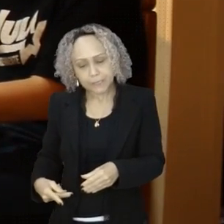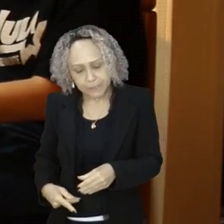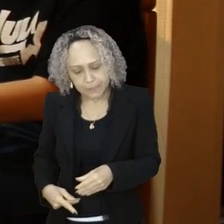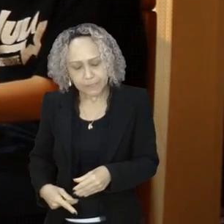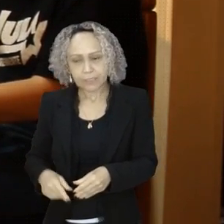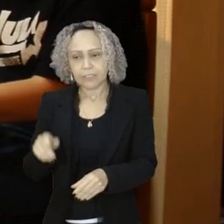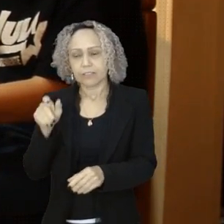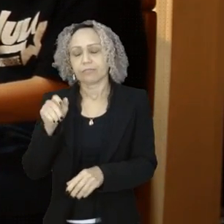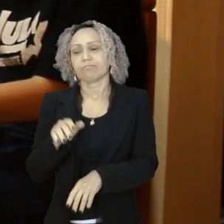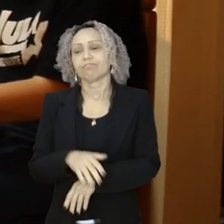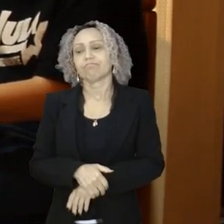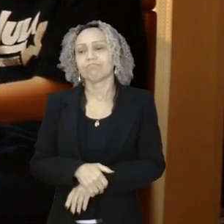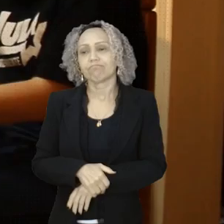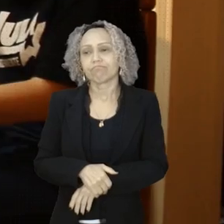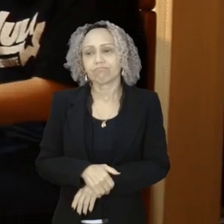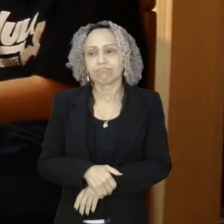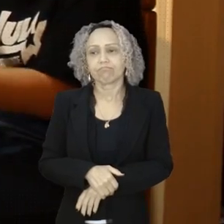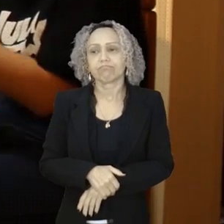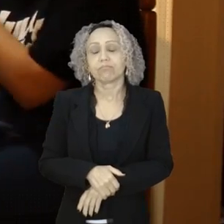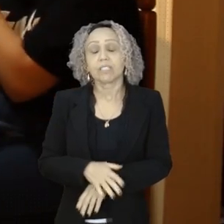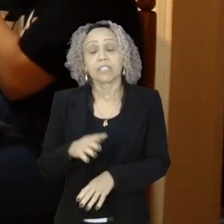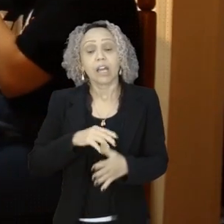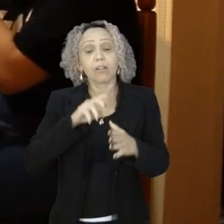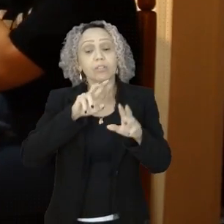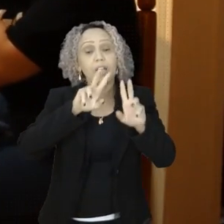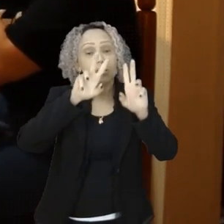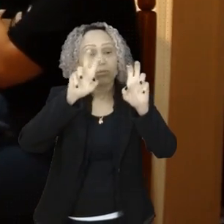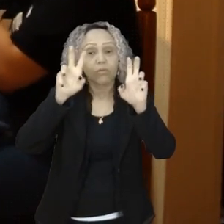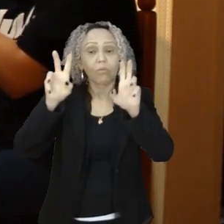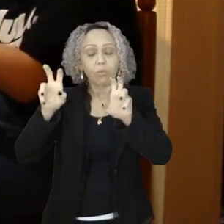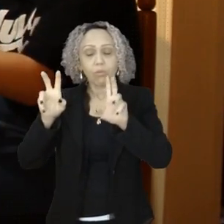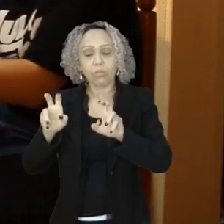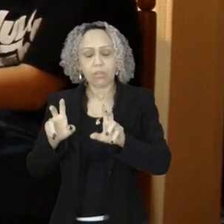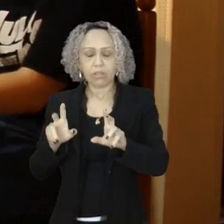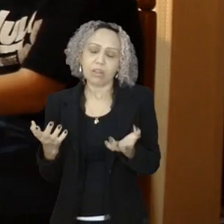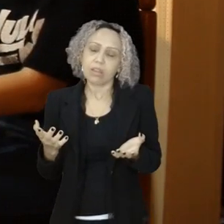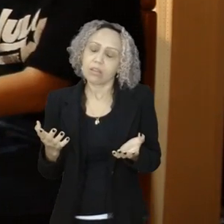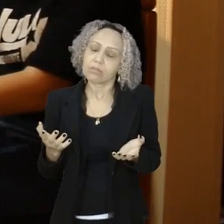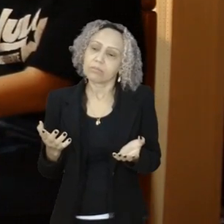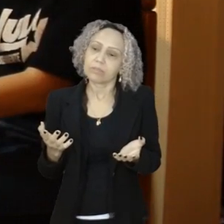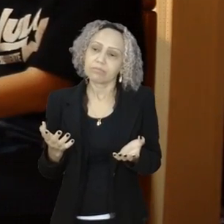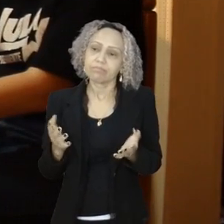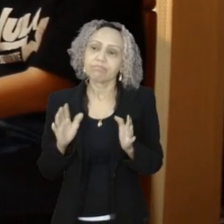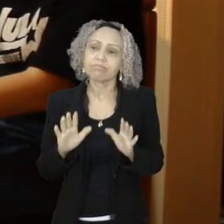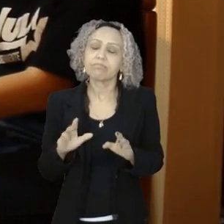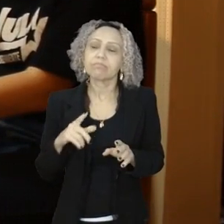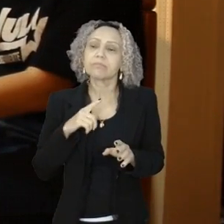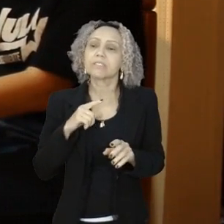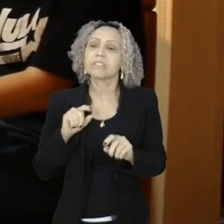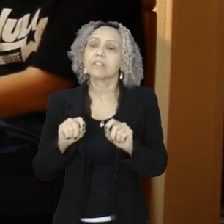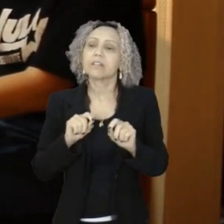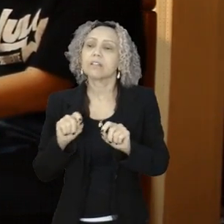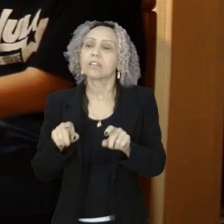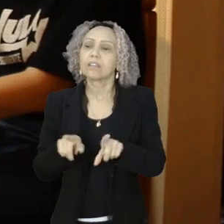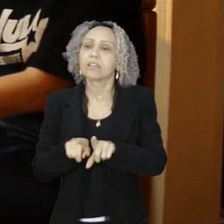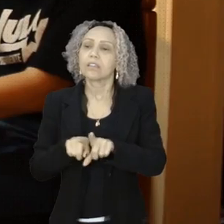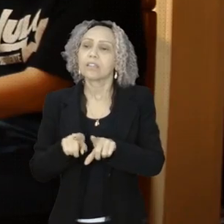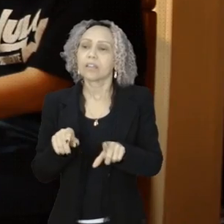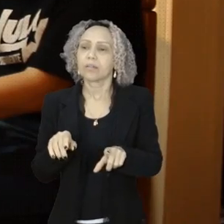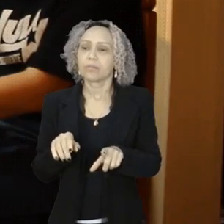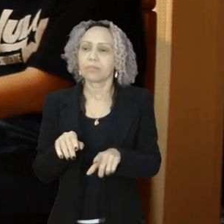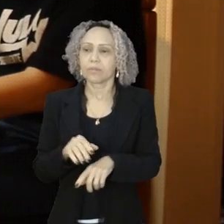evidentemente os sindicatos tinham seus temas das suas respectivas categorias, né? Aí já tinham também uma base diferente